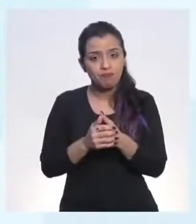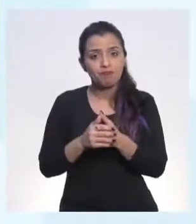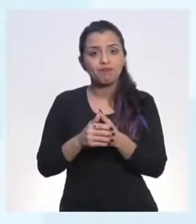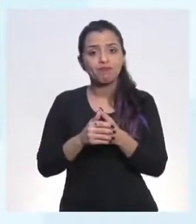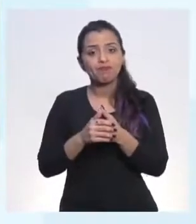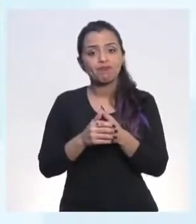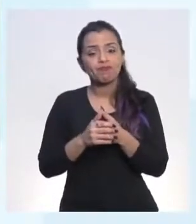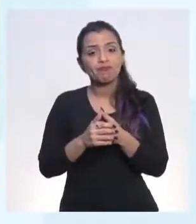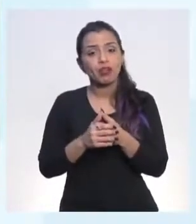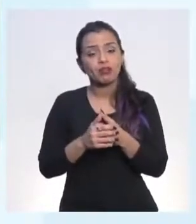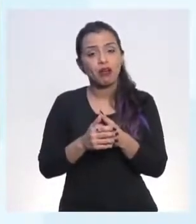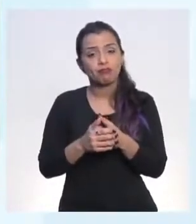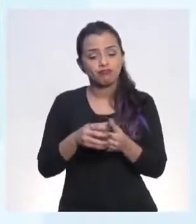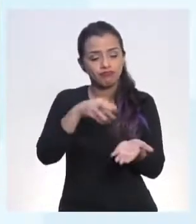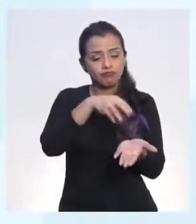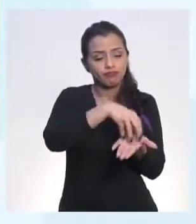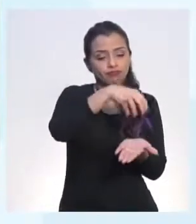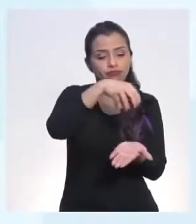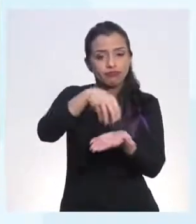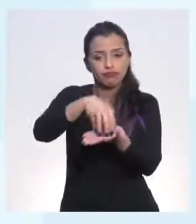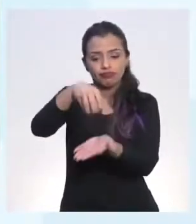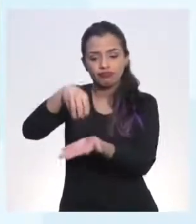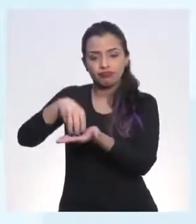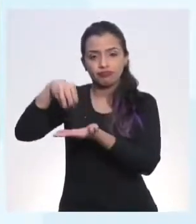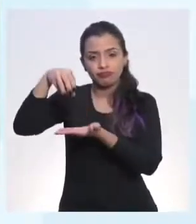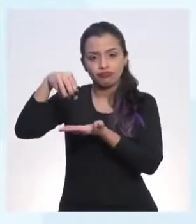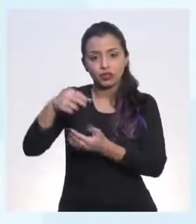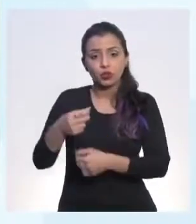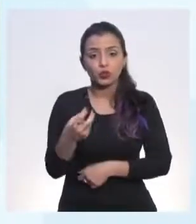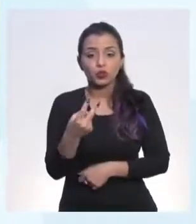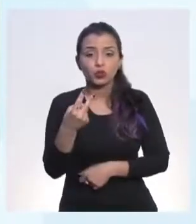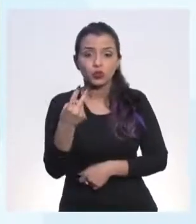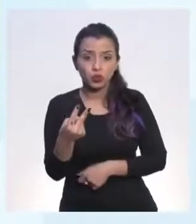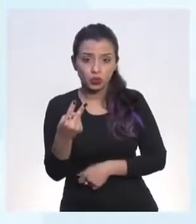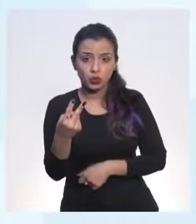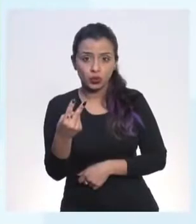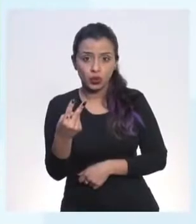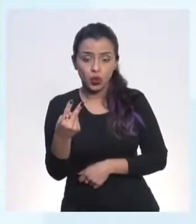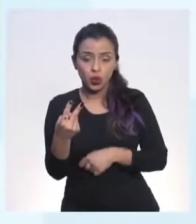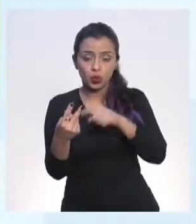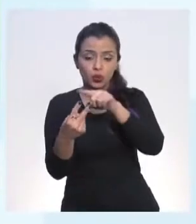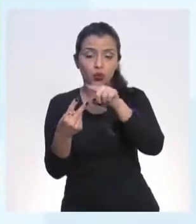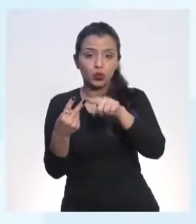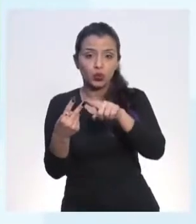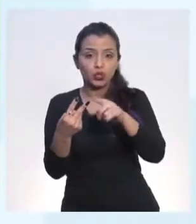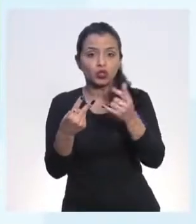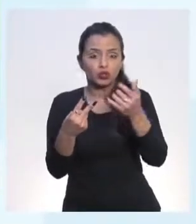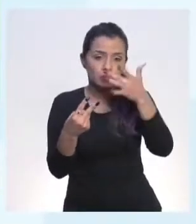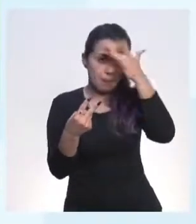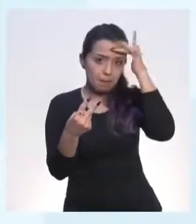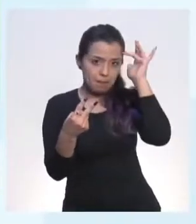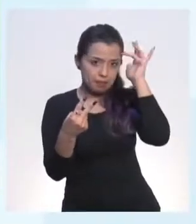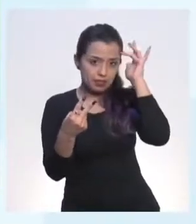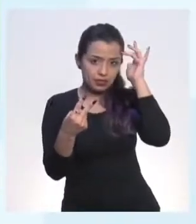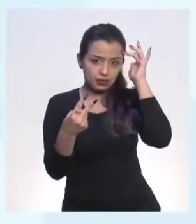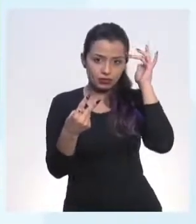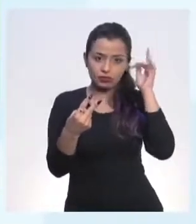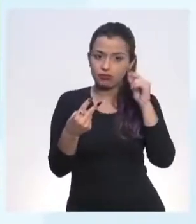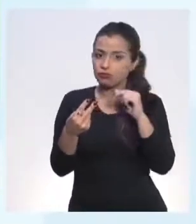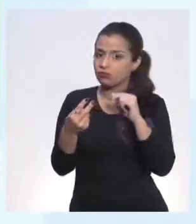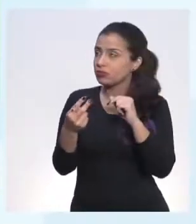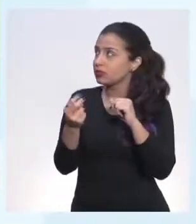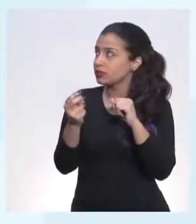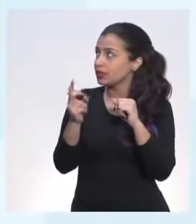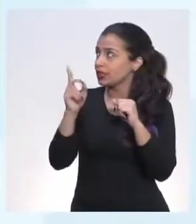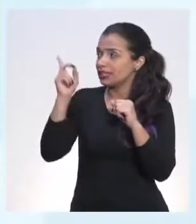elas foram divididas igualmente entre 2, ou seja... Entre 2 jogadores. Entre 2 jogadores, isso mesmo. Vou até pedir para colocar